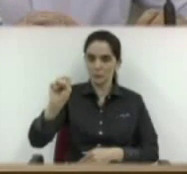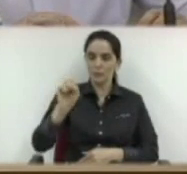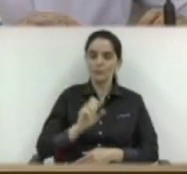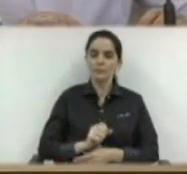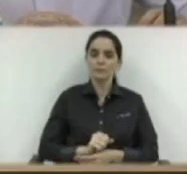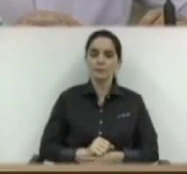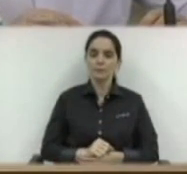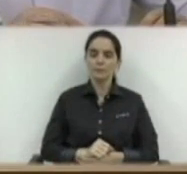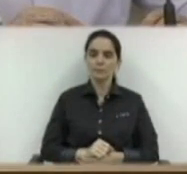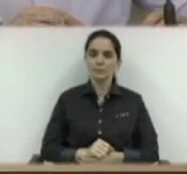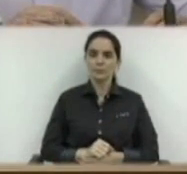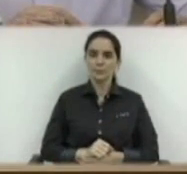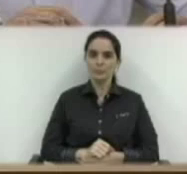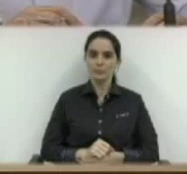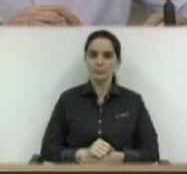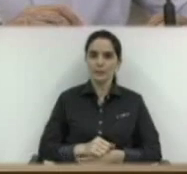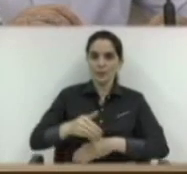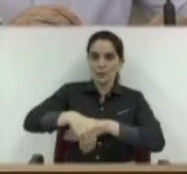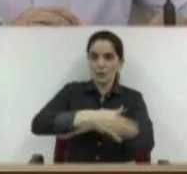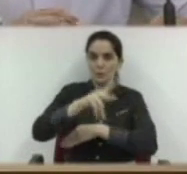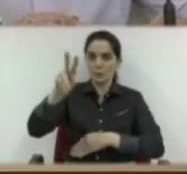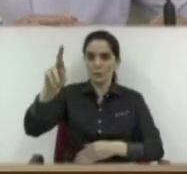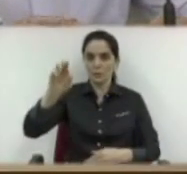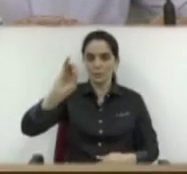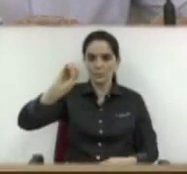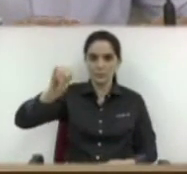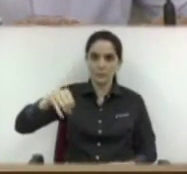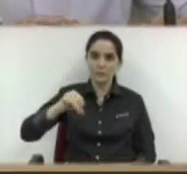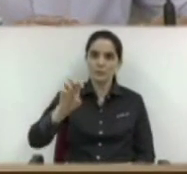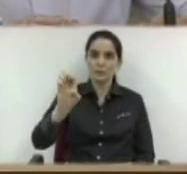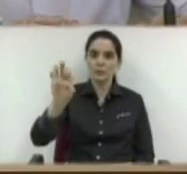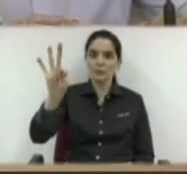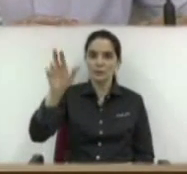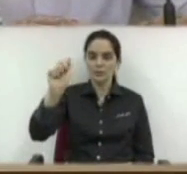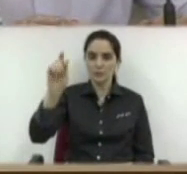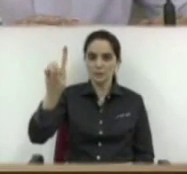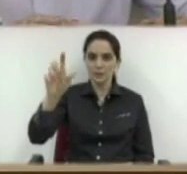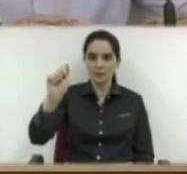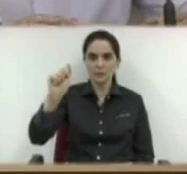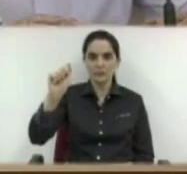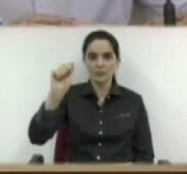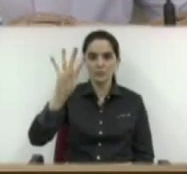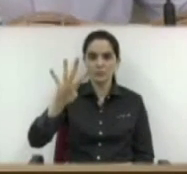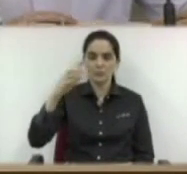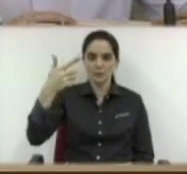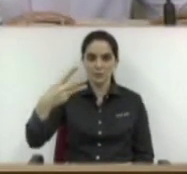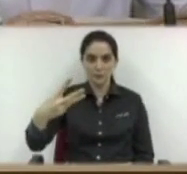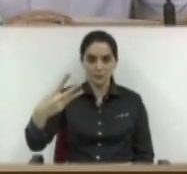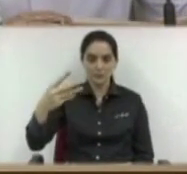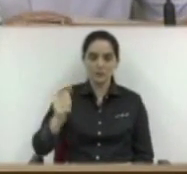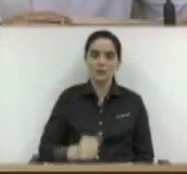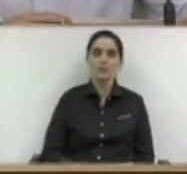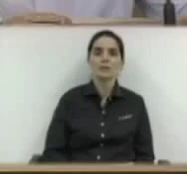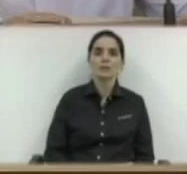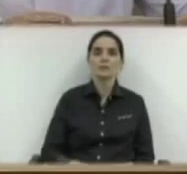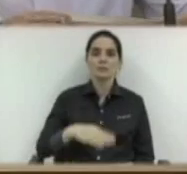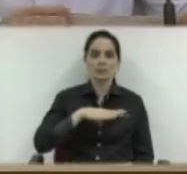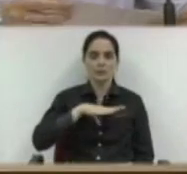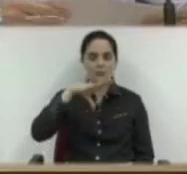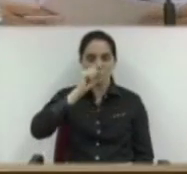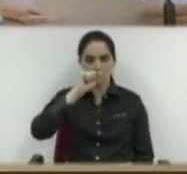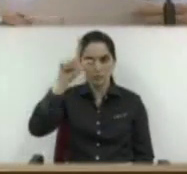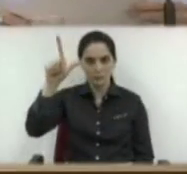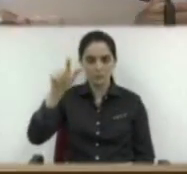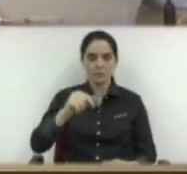Bougerte, a rua projetada 43 do Residencial Fazenda Itapema, no município de